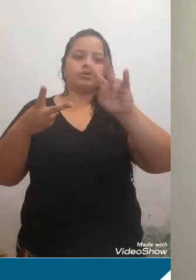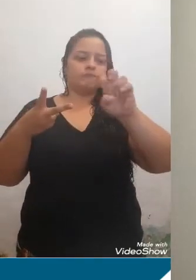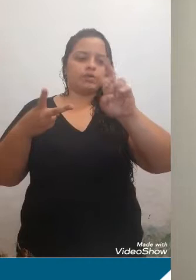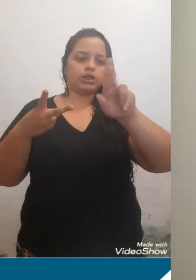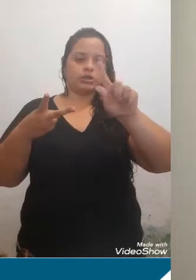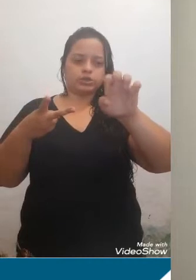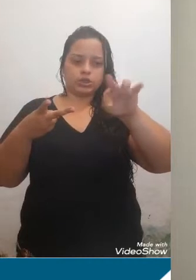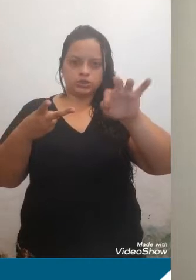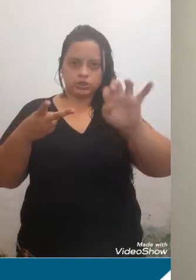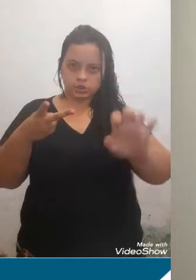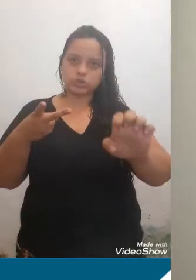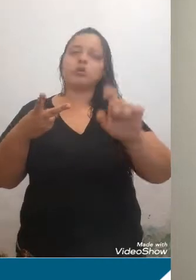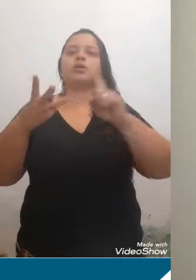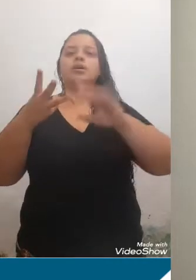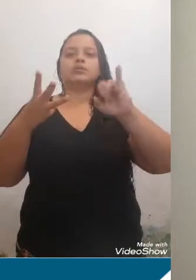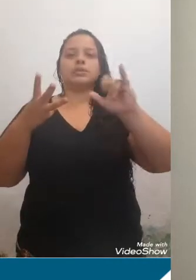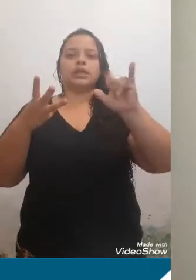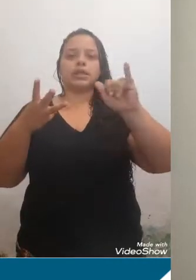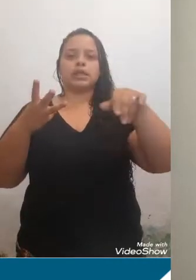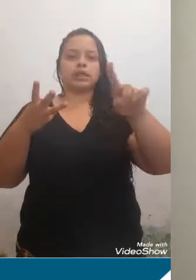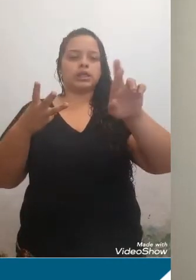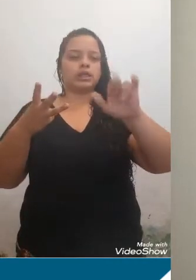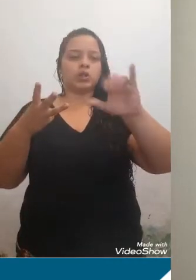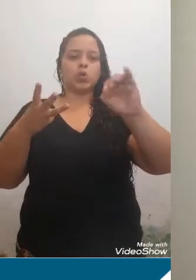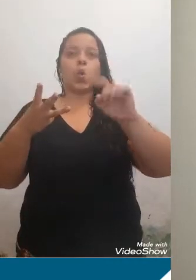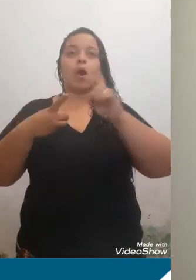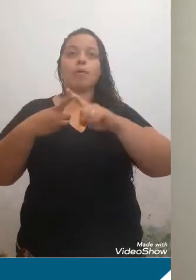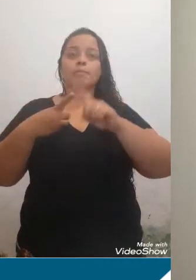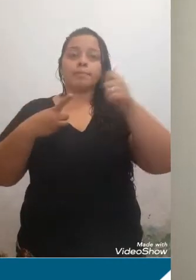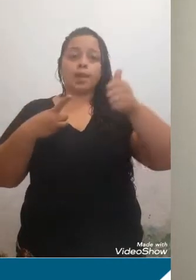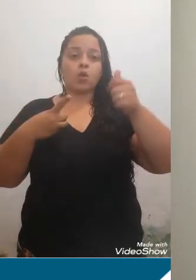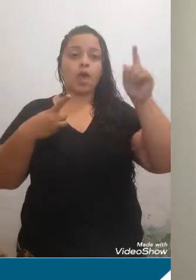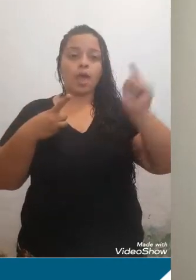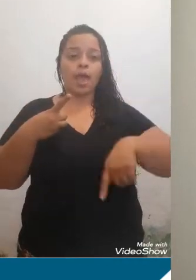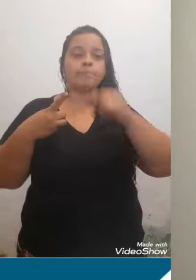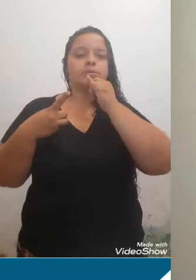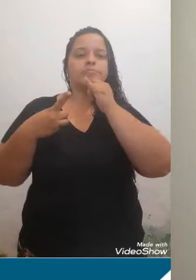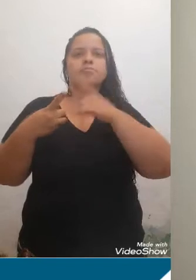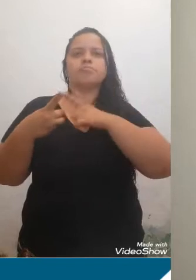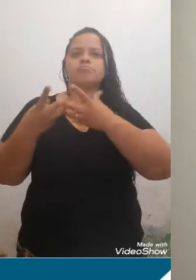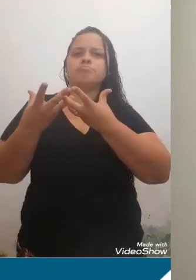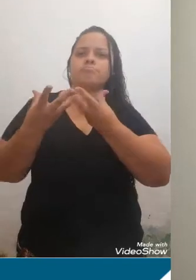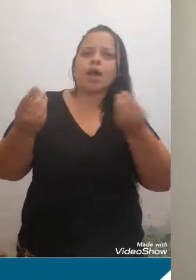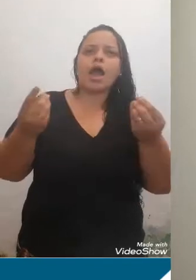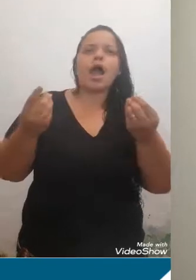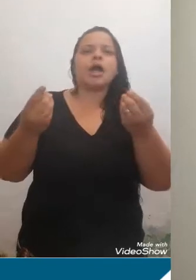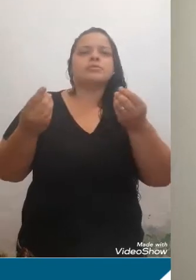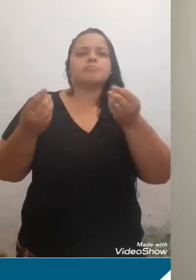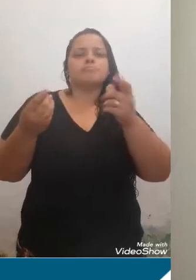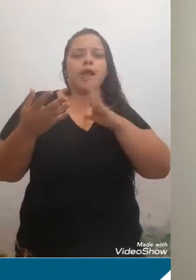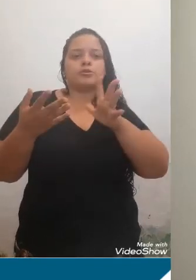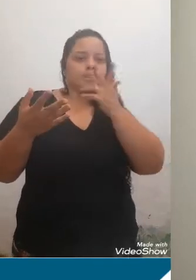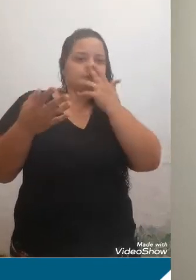cilíndrico, beleza? O que seriam feixes convergentes? Os raios luminosos são provenientes de vários pontos e